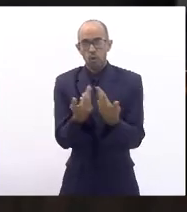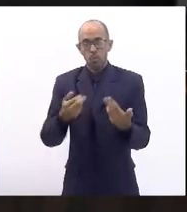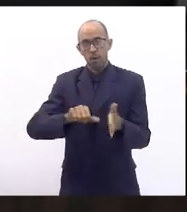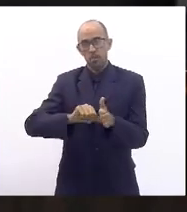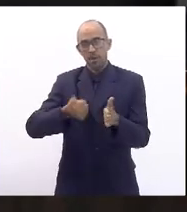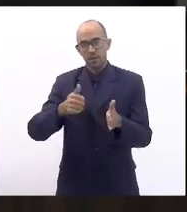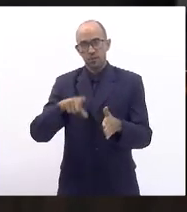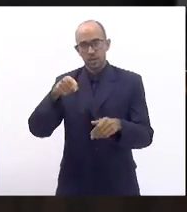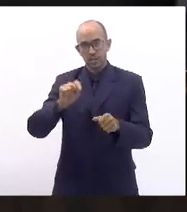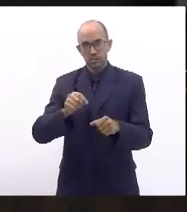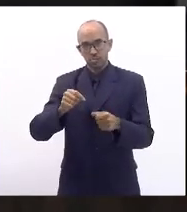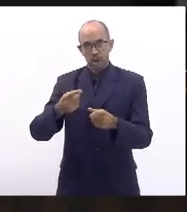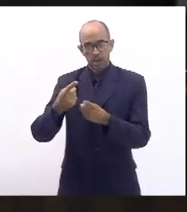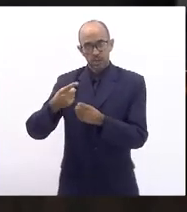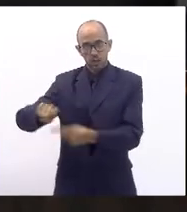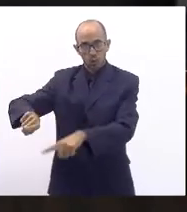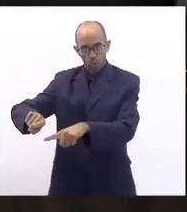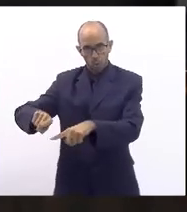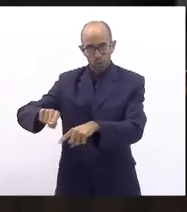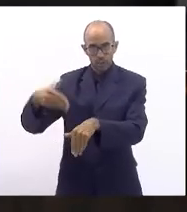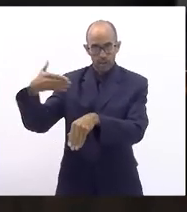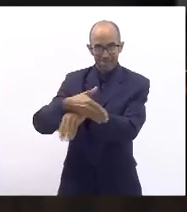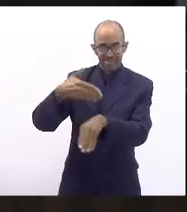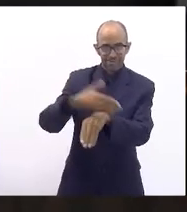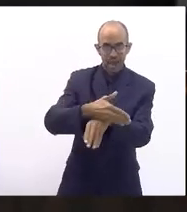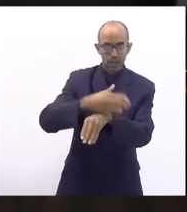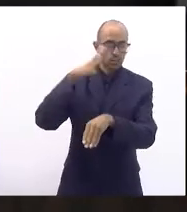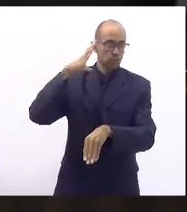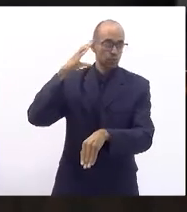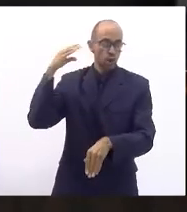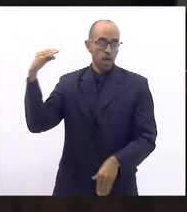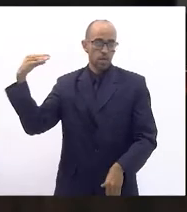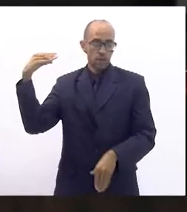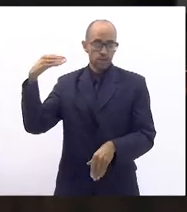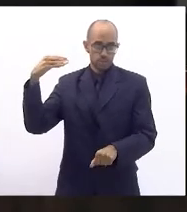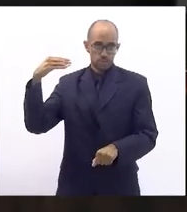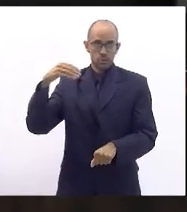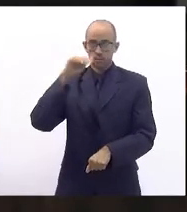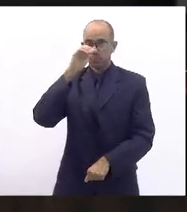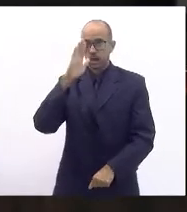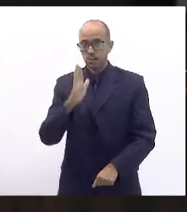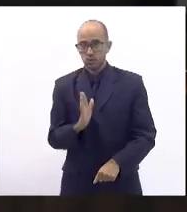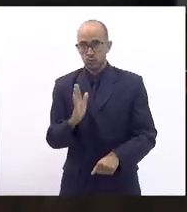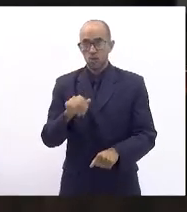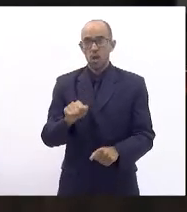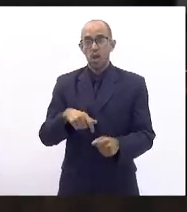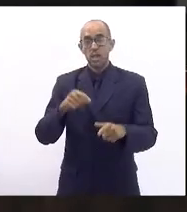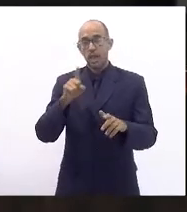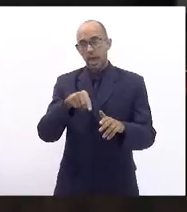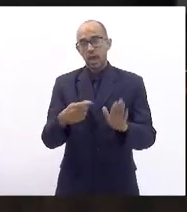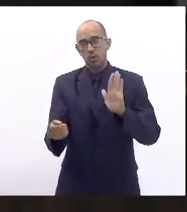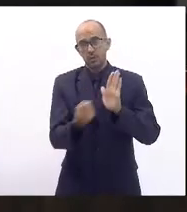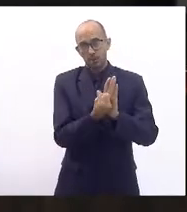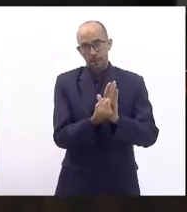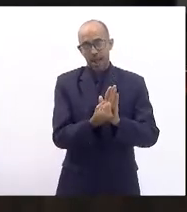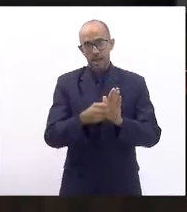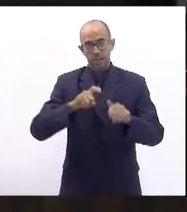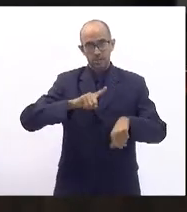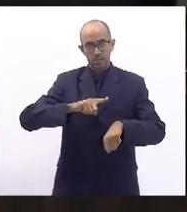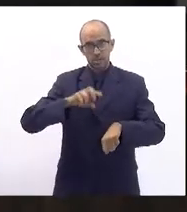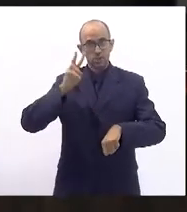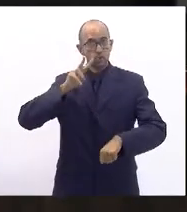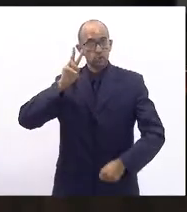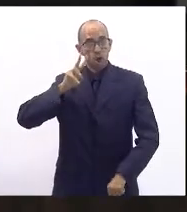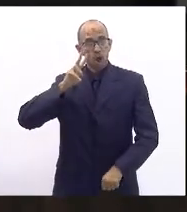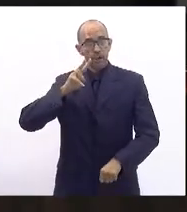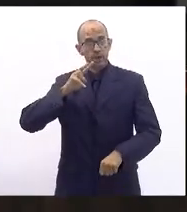para combater a dominação holandesa inspirada deste Marco histórico renova renova aqui o comprometimento da